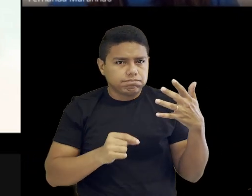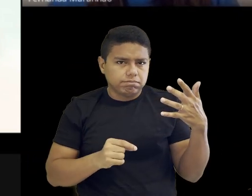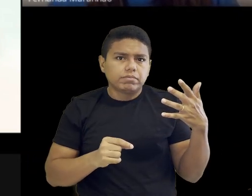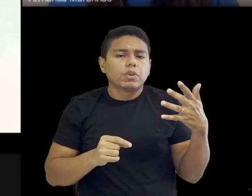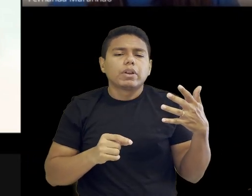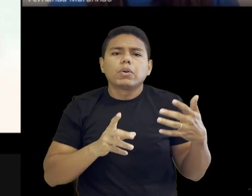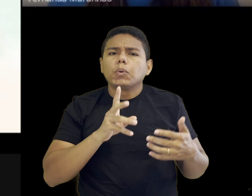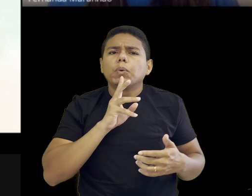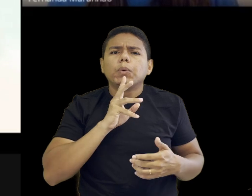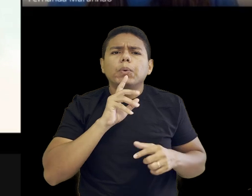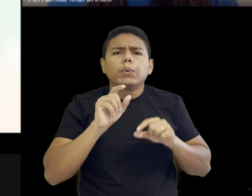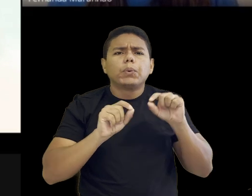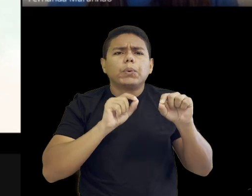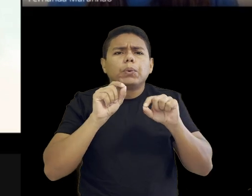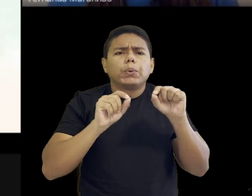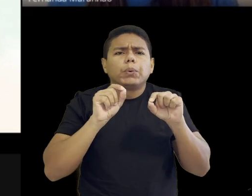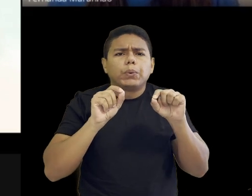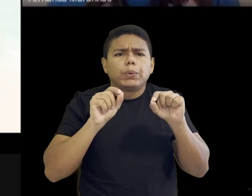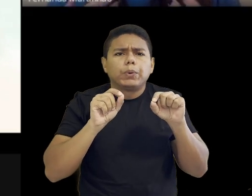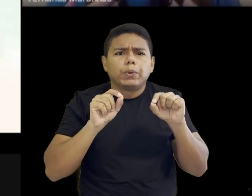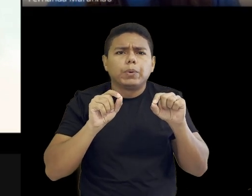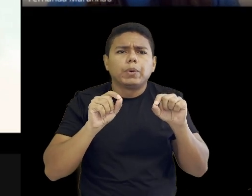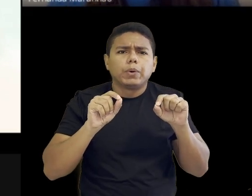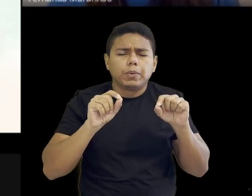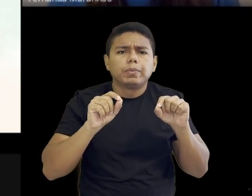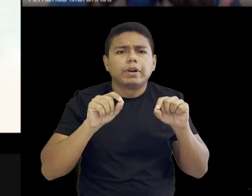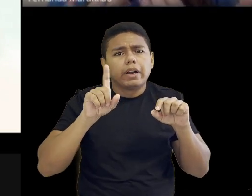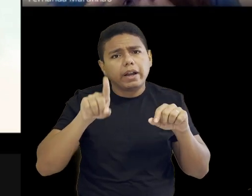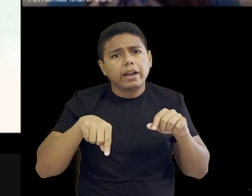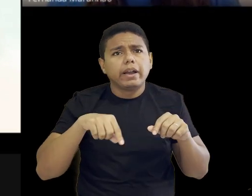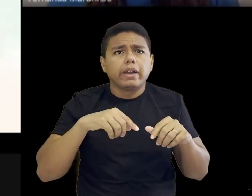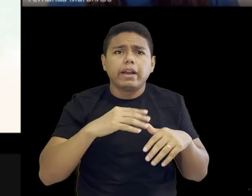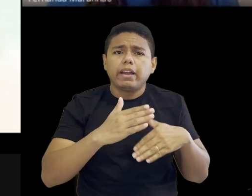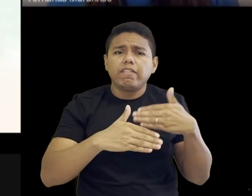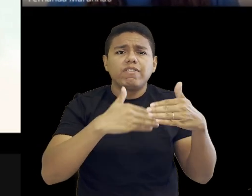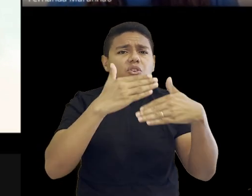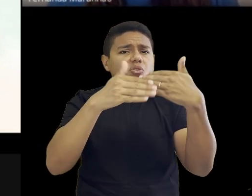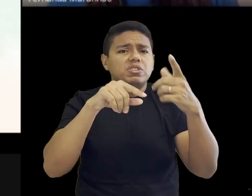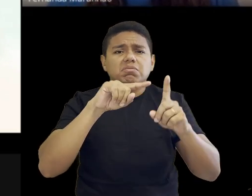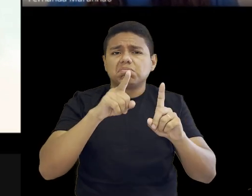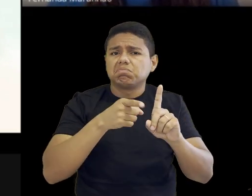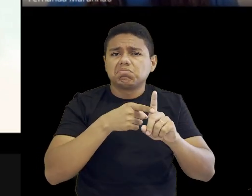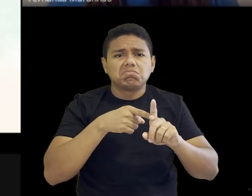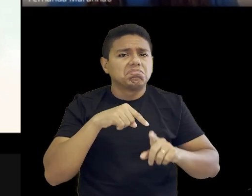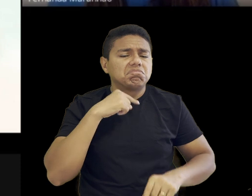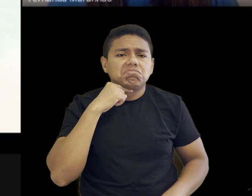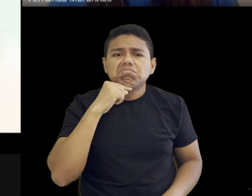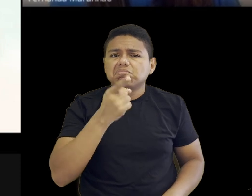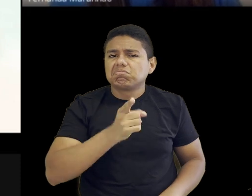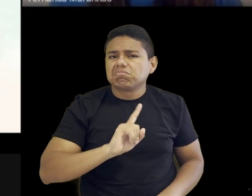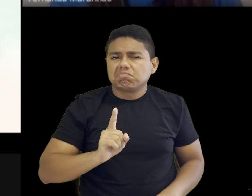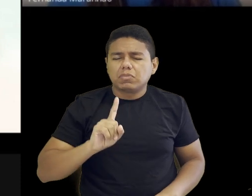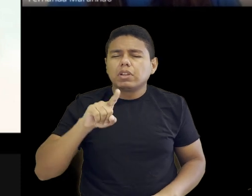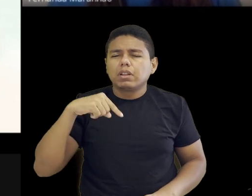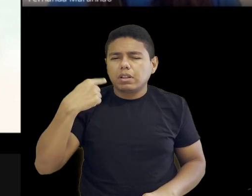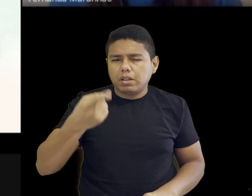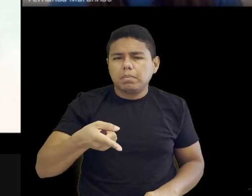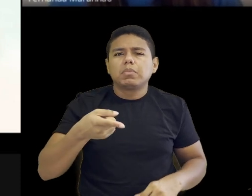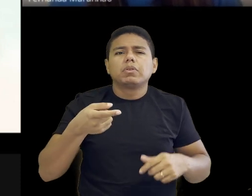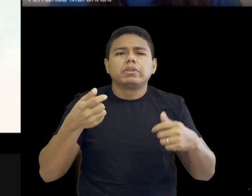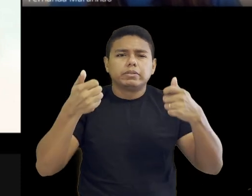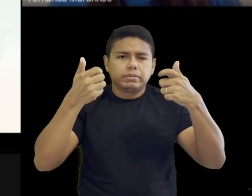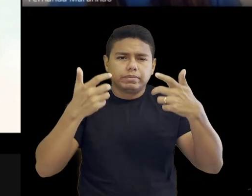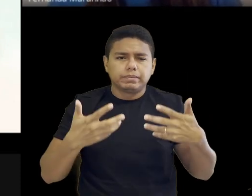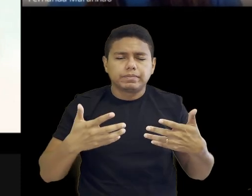ter critérios conhecidos como de não evolução da gestação, critérios de não viabilidade,